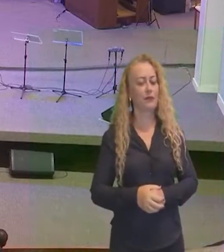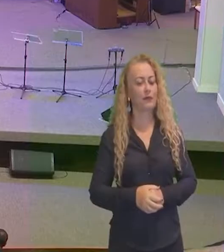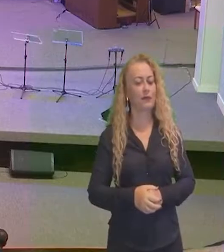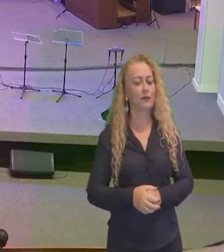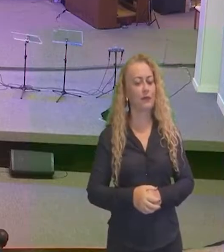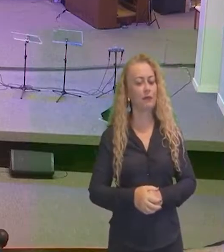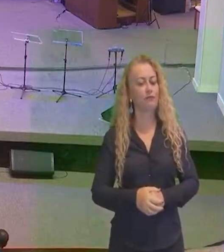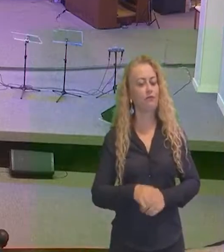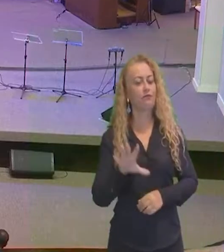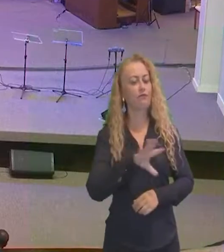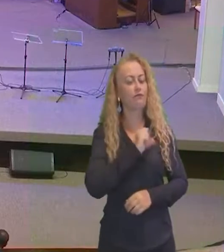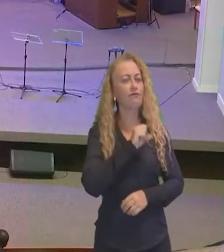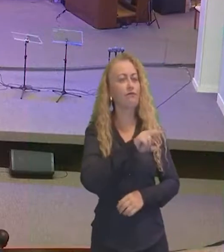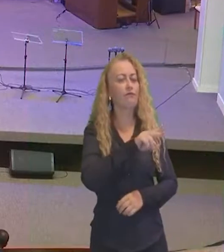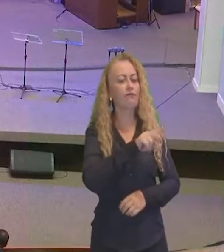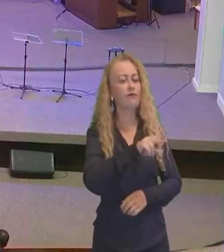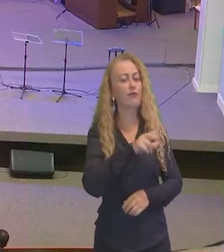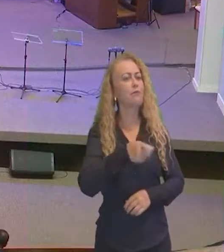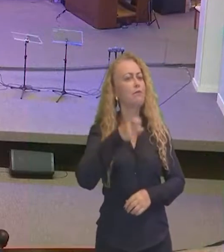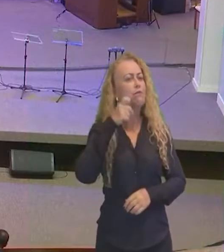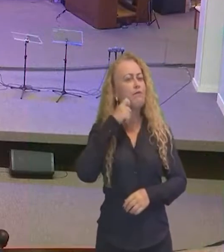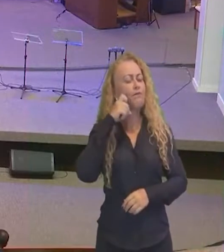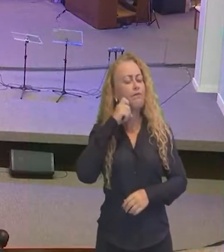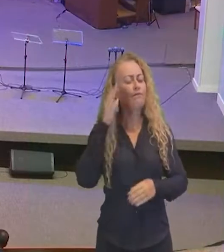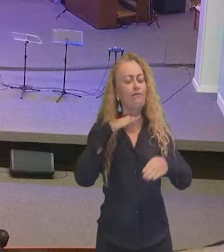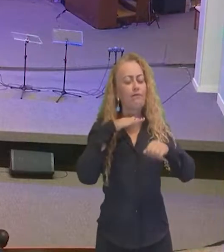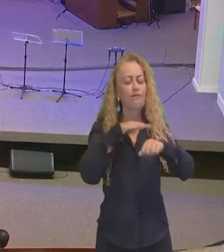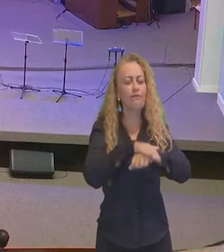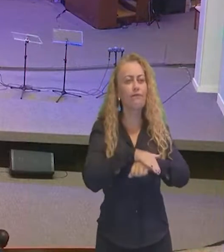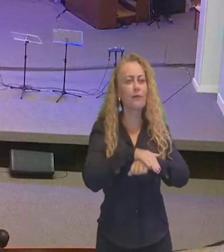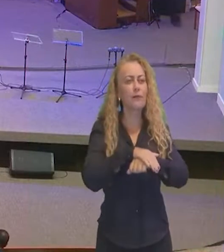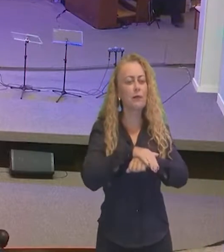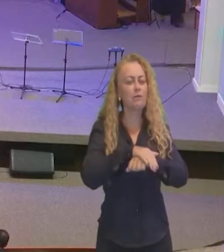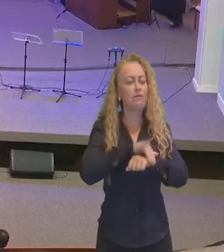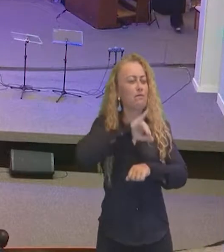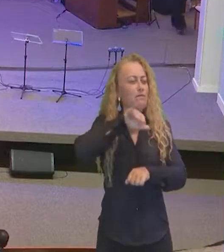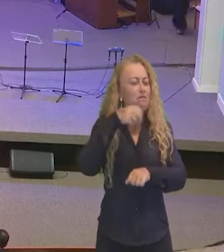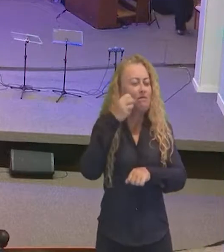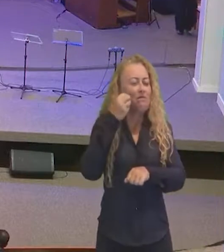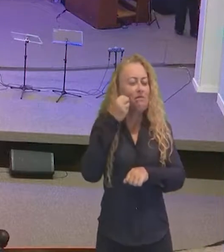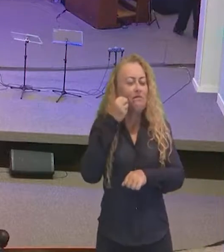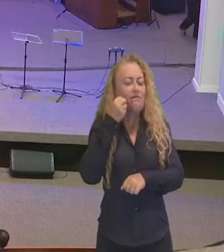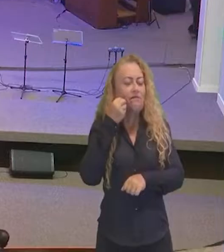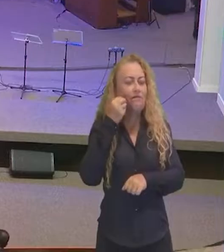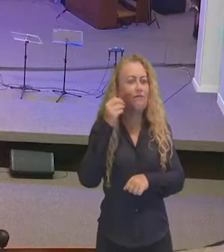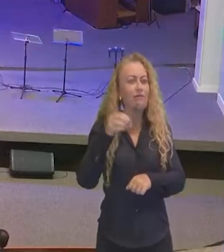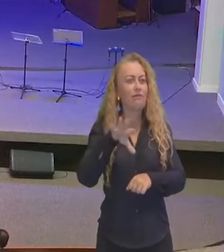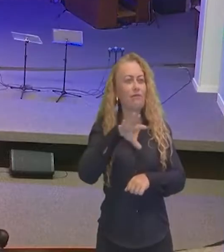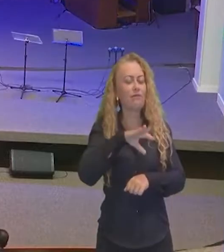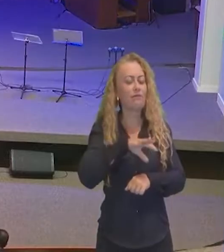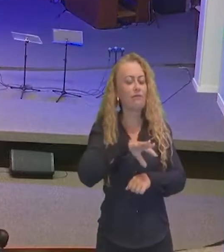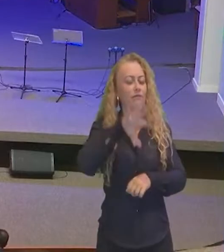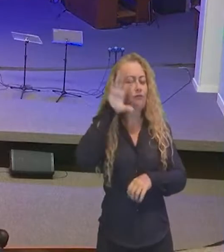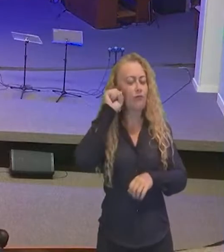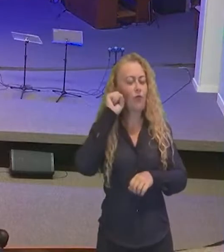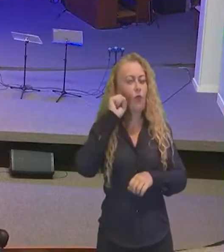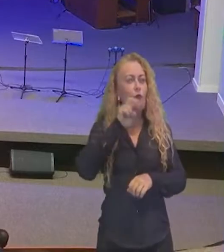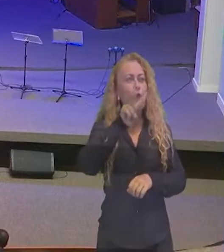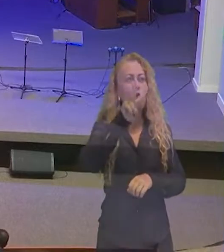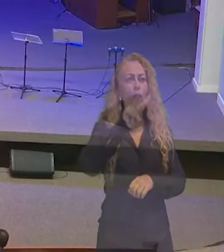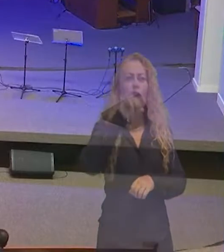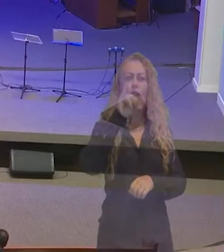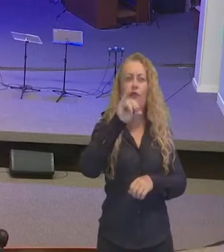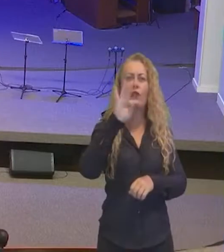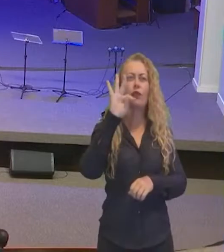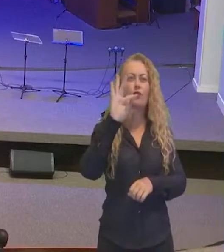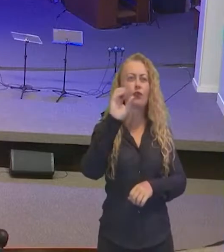Meus queridos irmãos, desde sexta-feira à noite temos tido o privilégio de ouvirmos pastor Vitor Manuel Valente, que